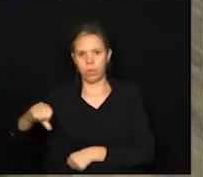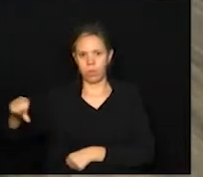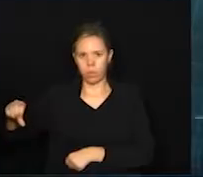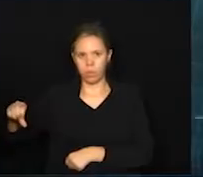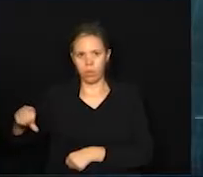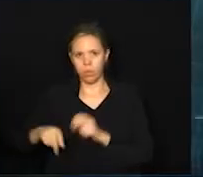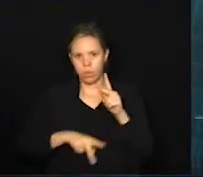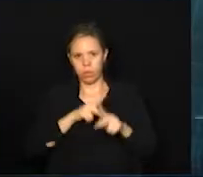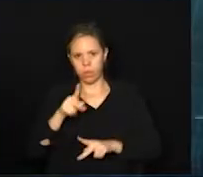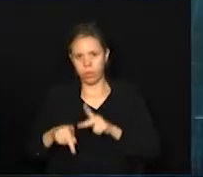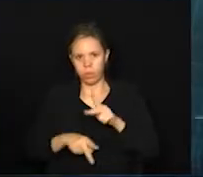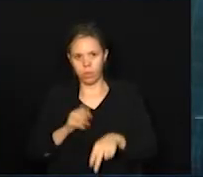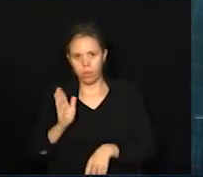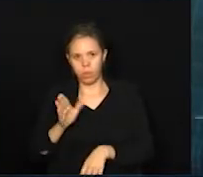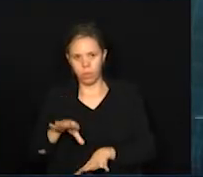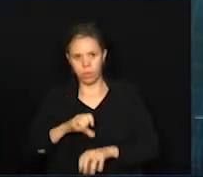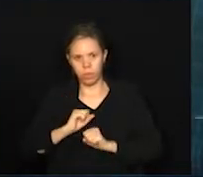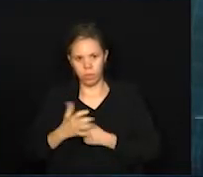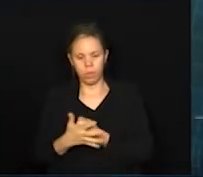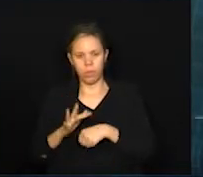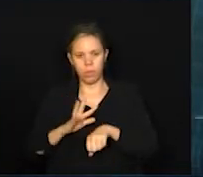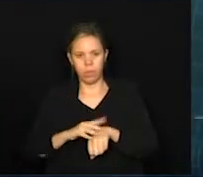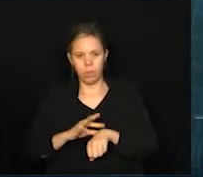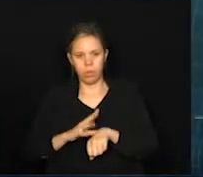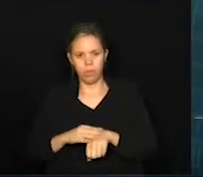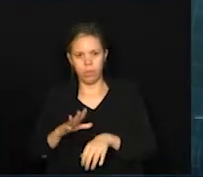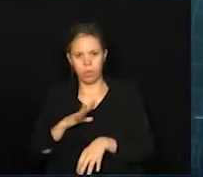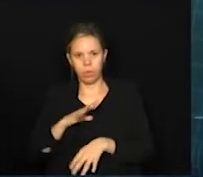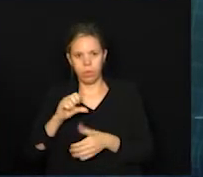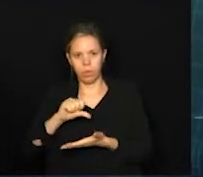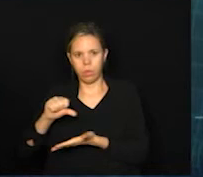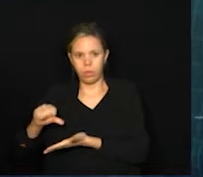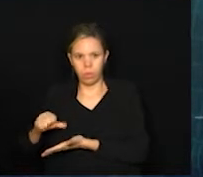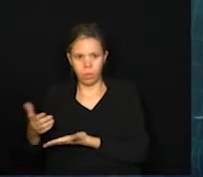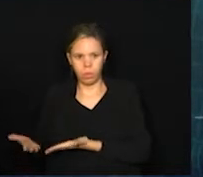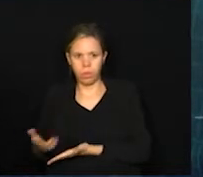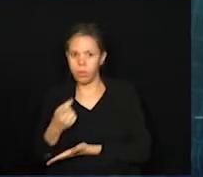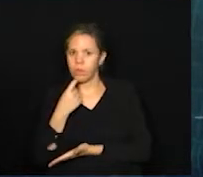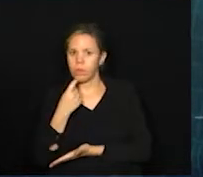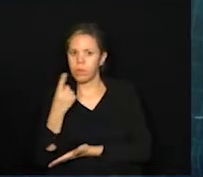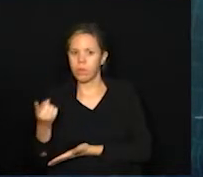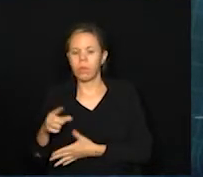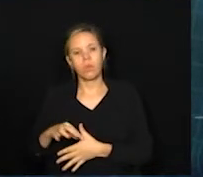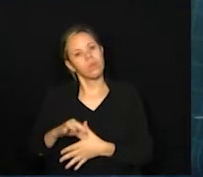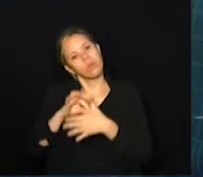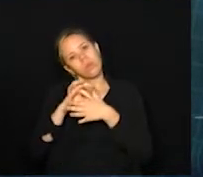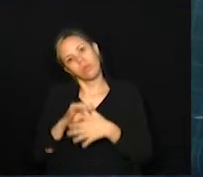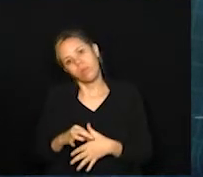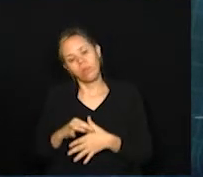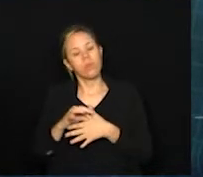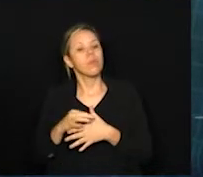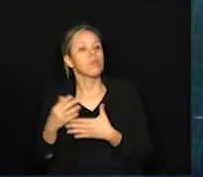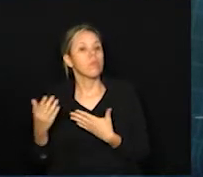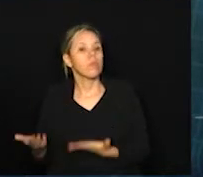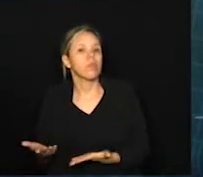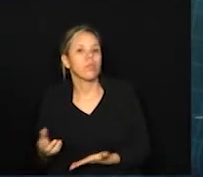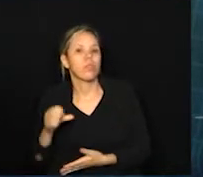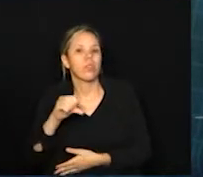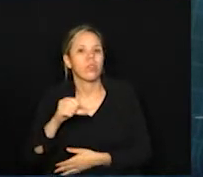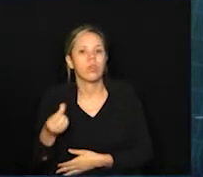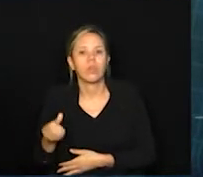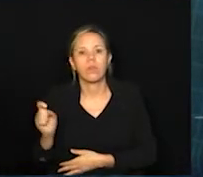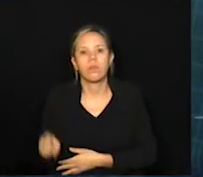248.799 pessoas já tiveram a doença aqui na nossa região e Campinas lidera aí com